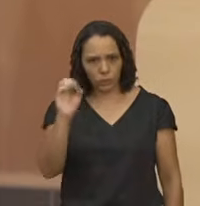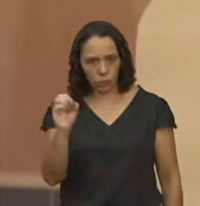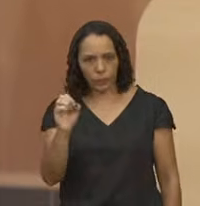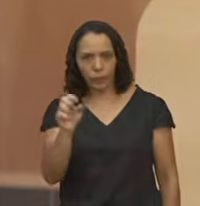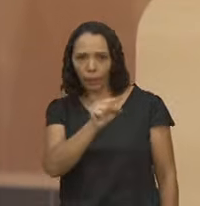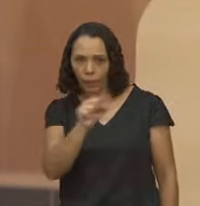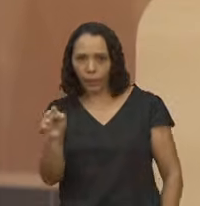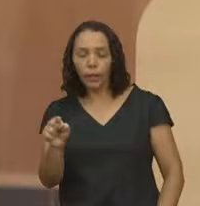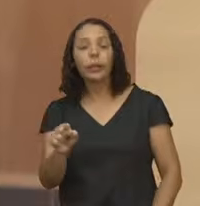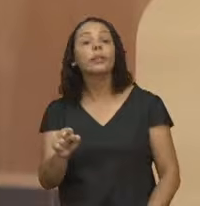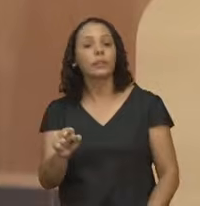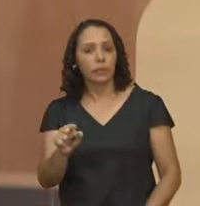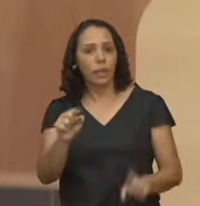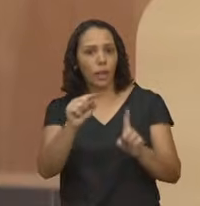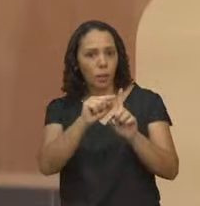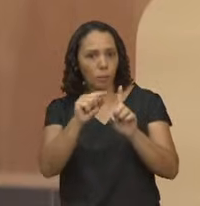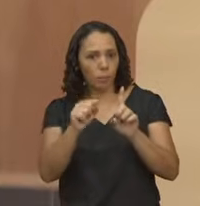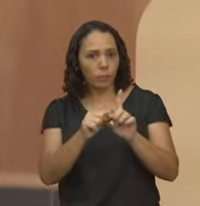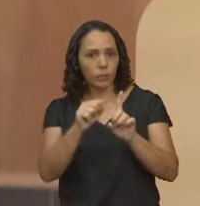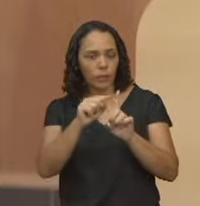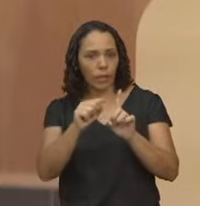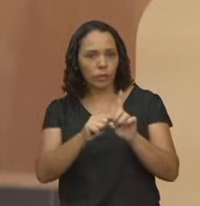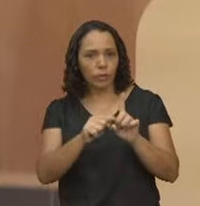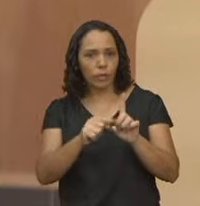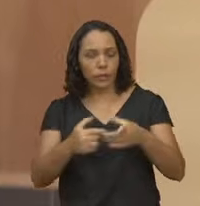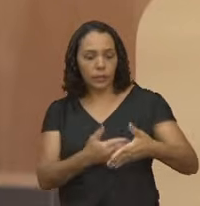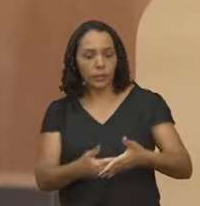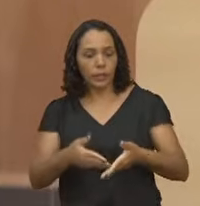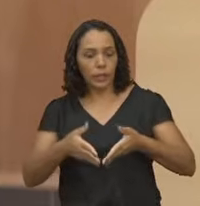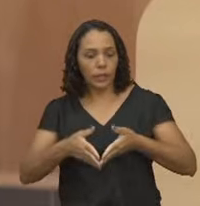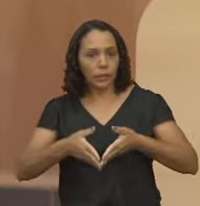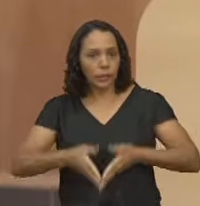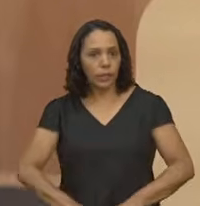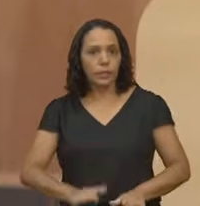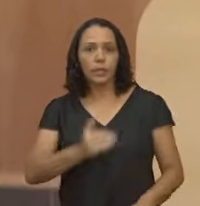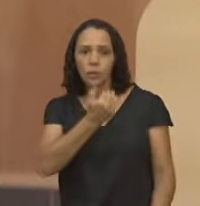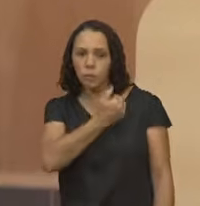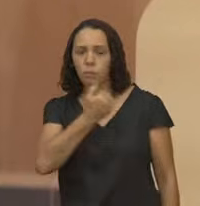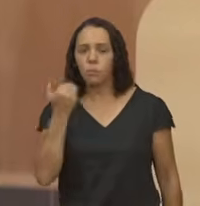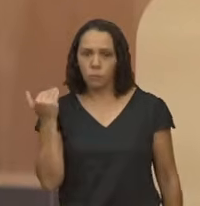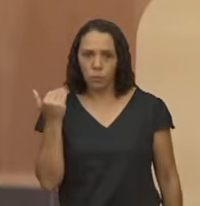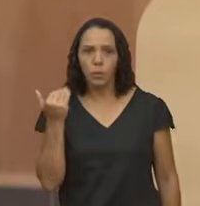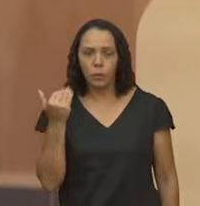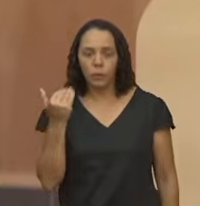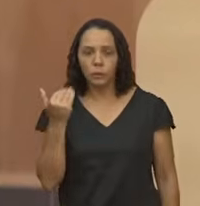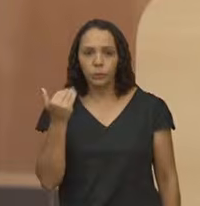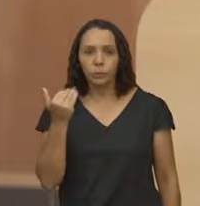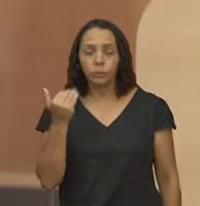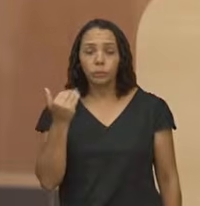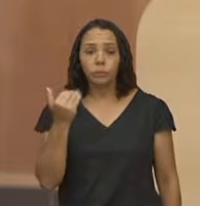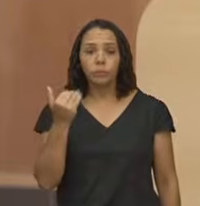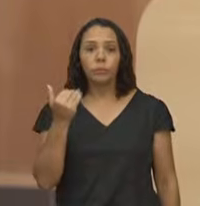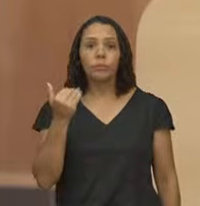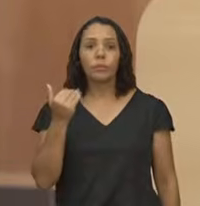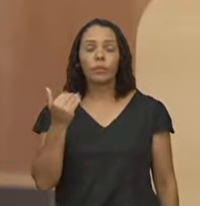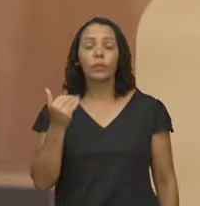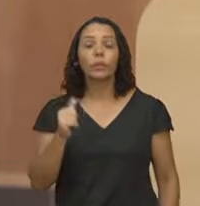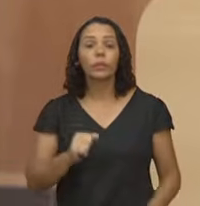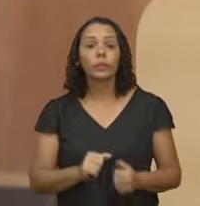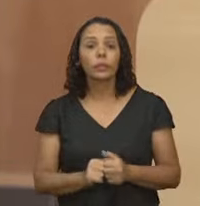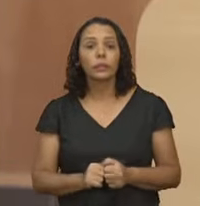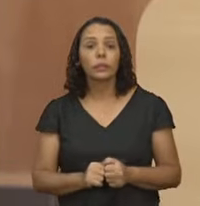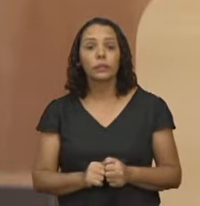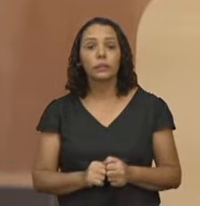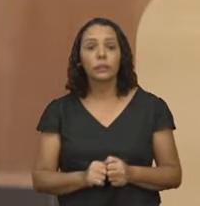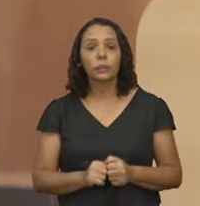da gravidez. E é fato que você não consegue enxergar maiores índices de estresse, ansiedade ou depressão em mulheres que perderam, por